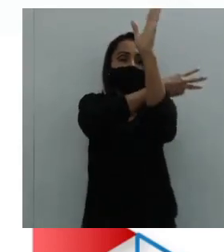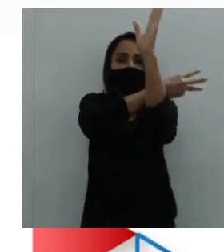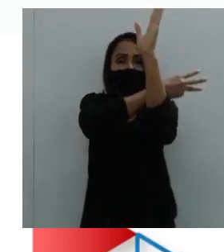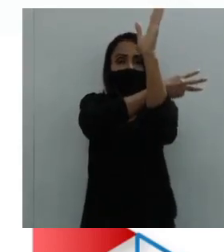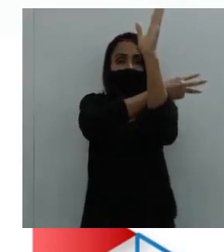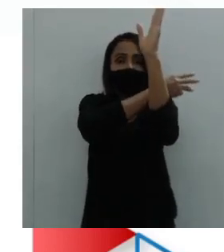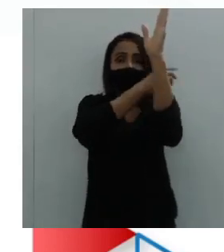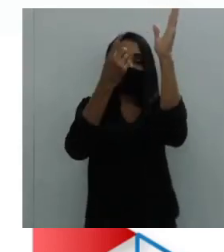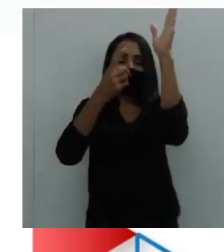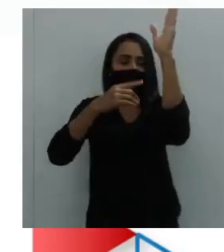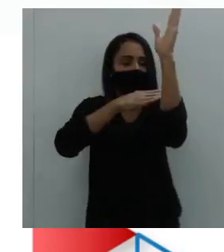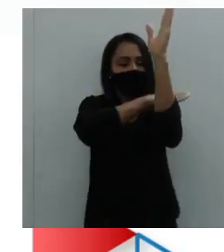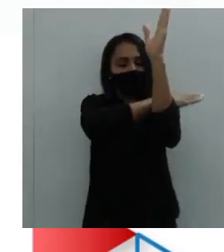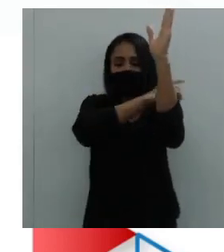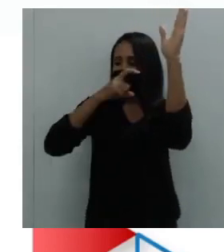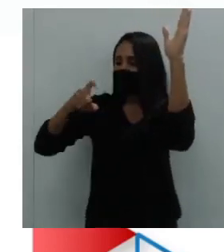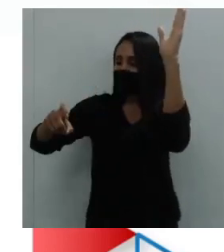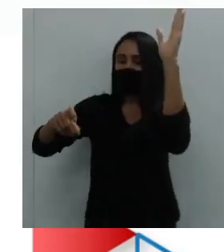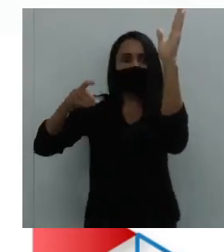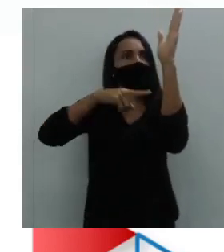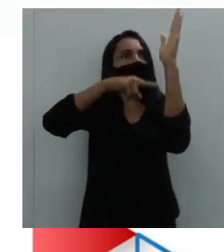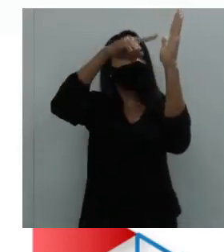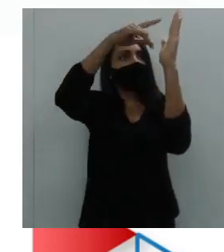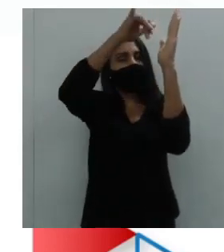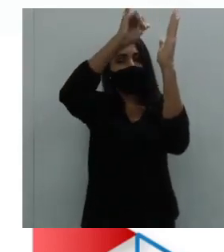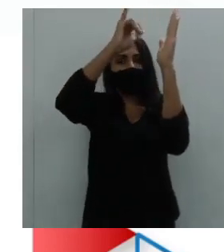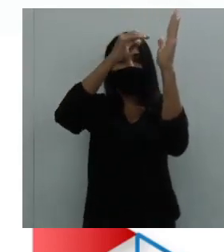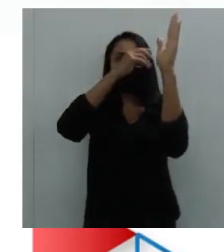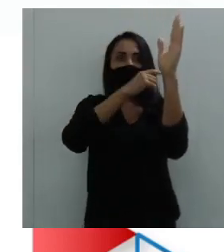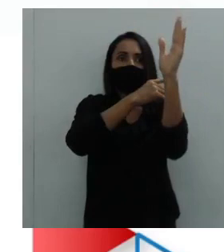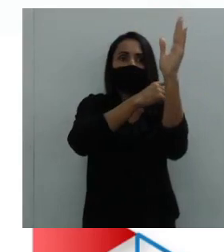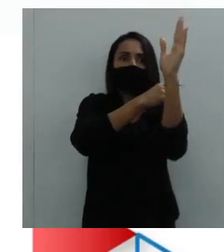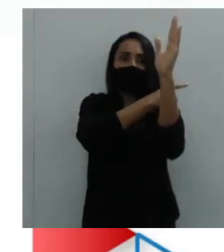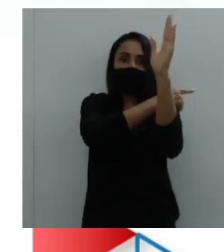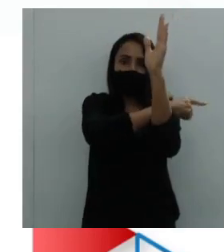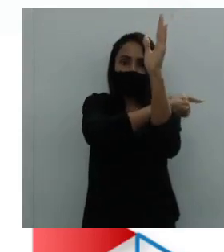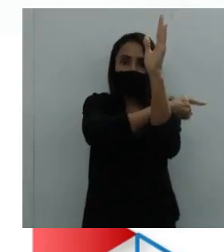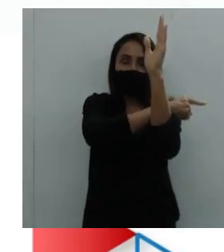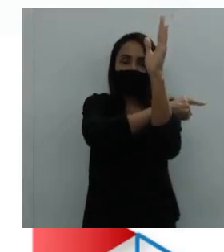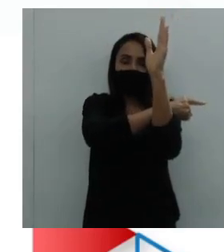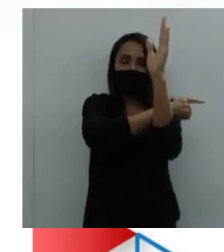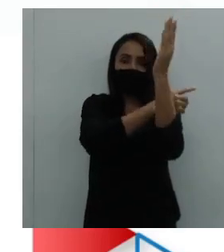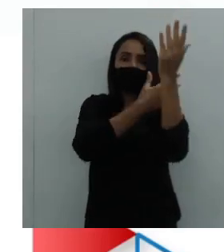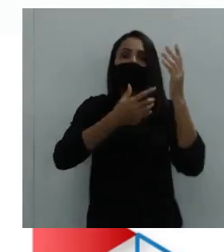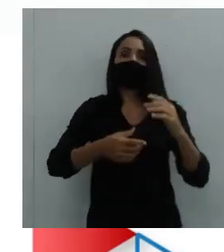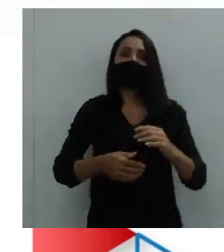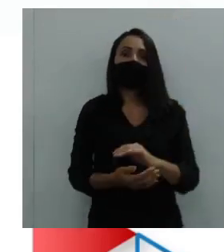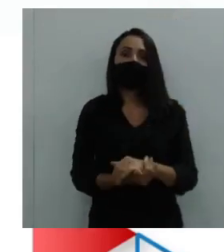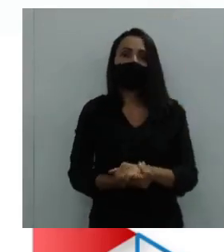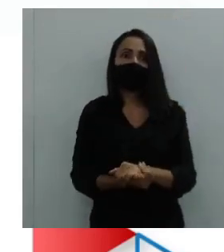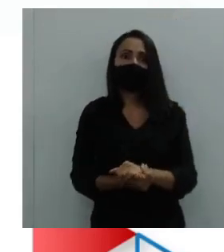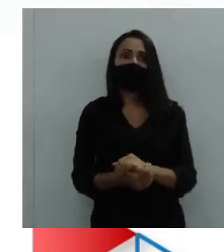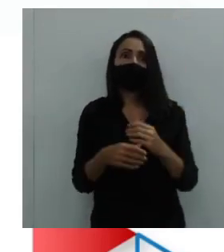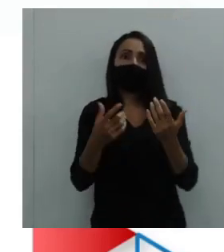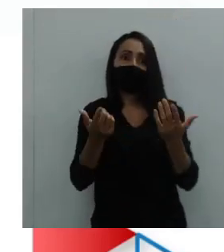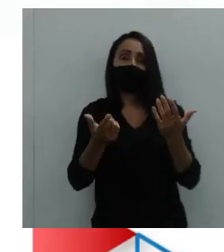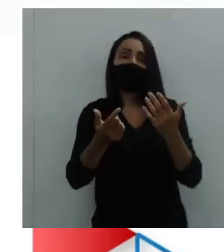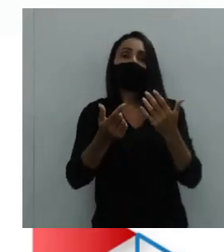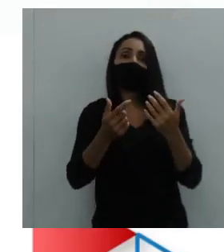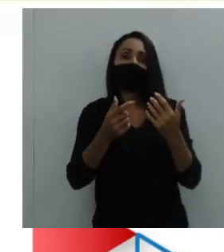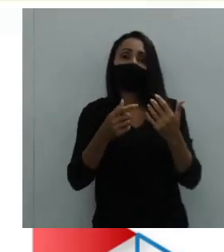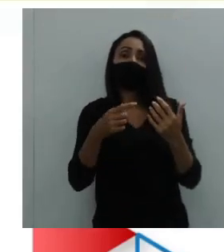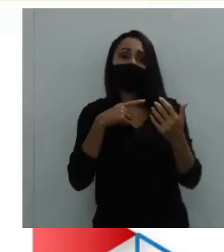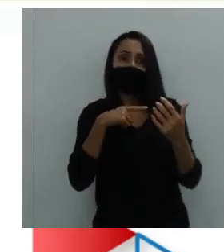x quanto y são negativos, é claro que para essa coordenada funcionar, eu vou